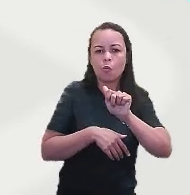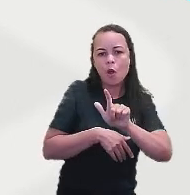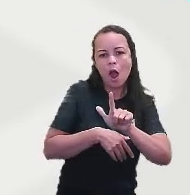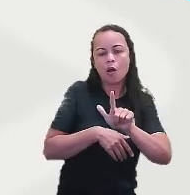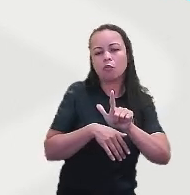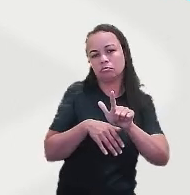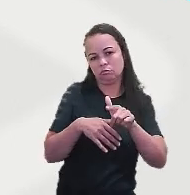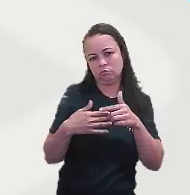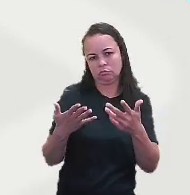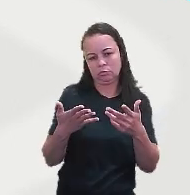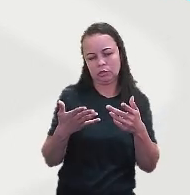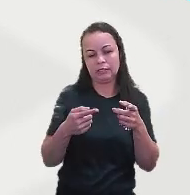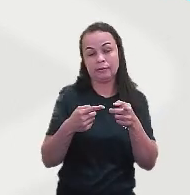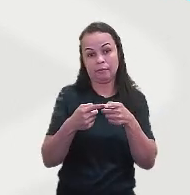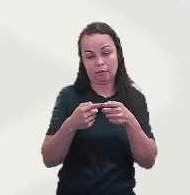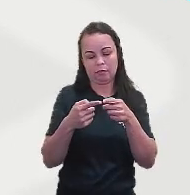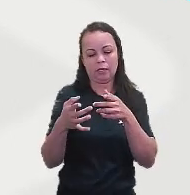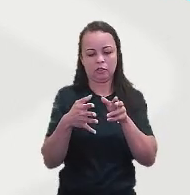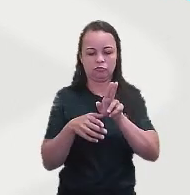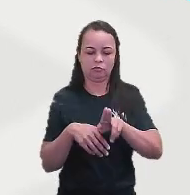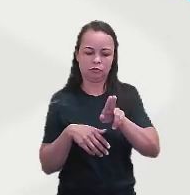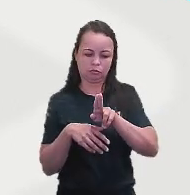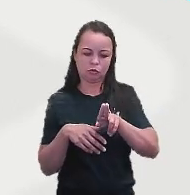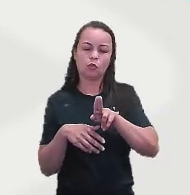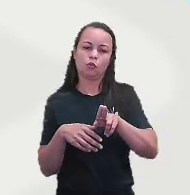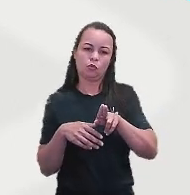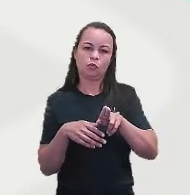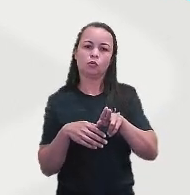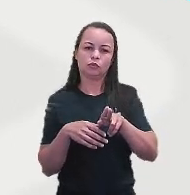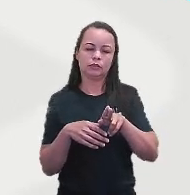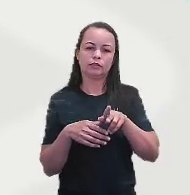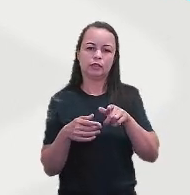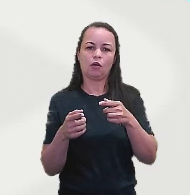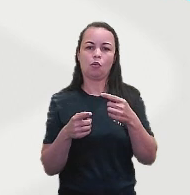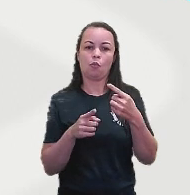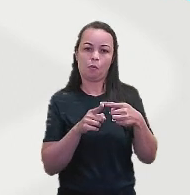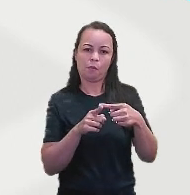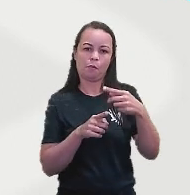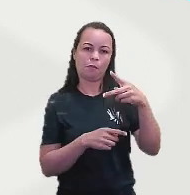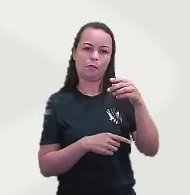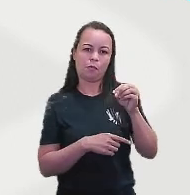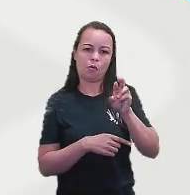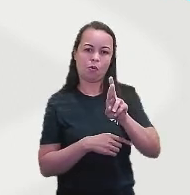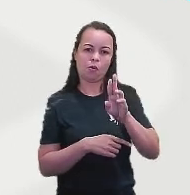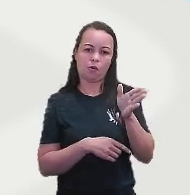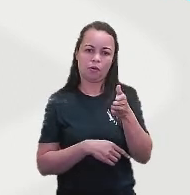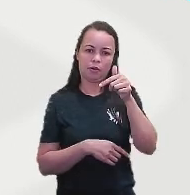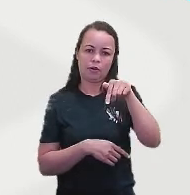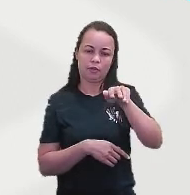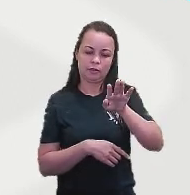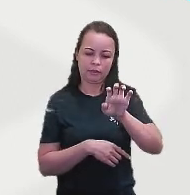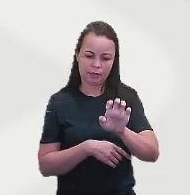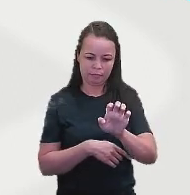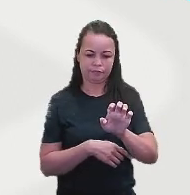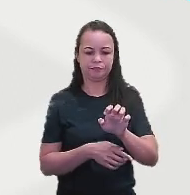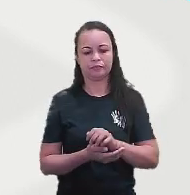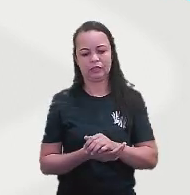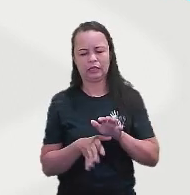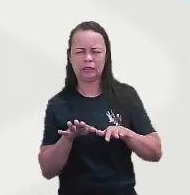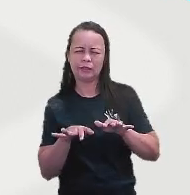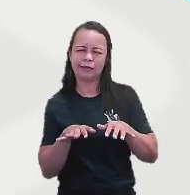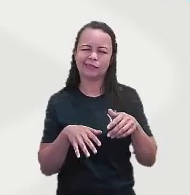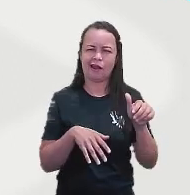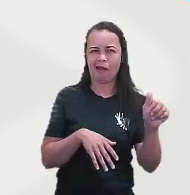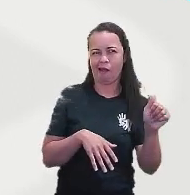primeira alternativa aí a gente usa porquê separado sem acento. Tudo bem, então a gente aí vai ficar entre a letra A e a B,